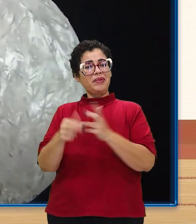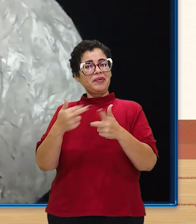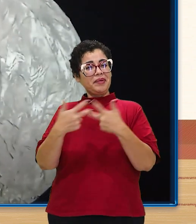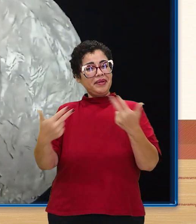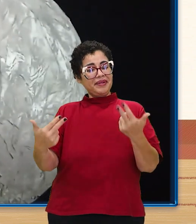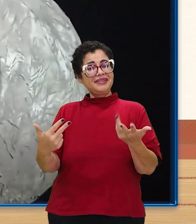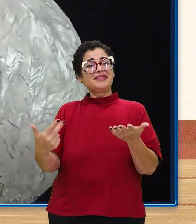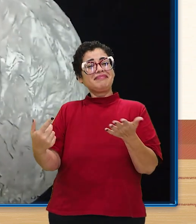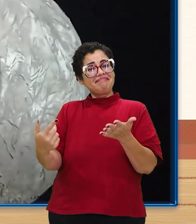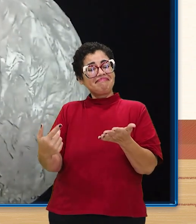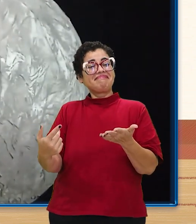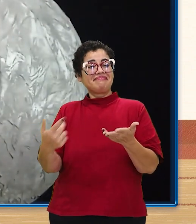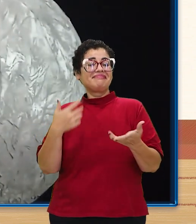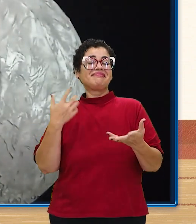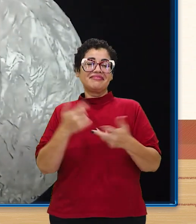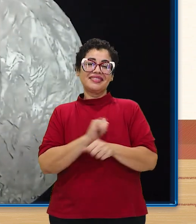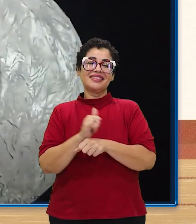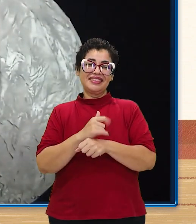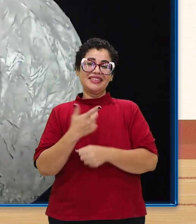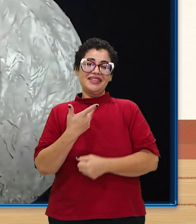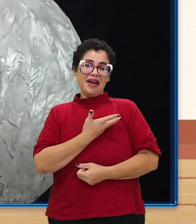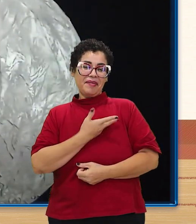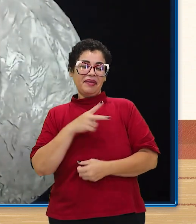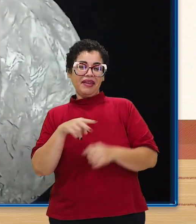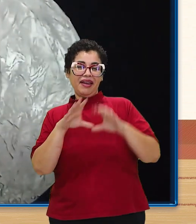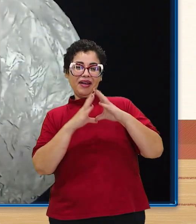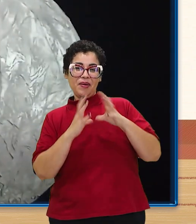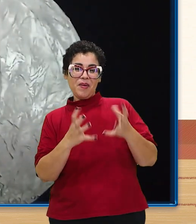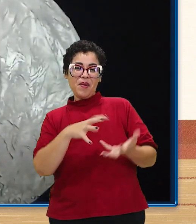perguntas, como diria nossa amiga por aí.